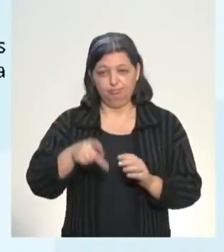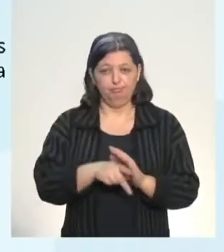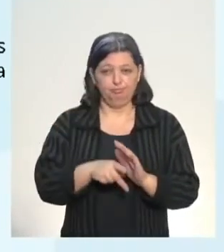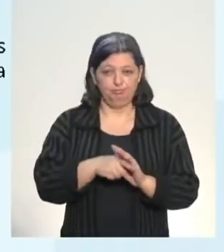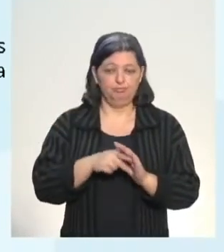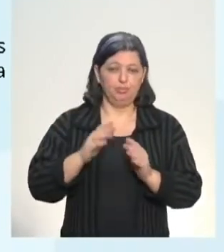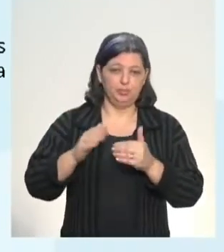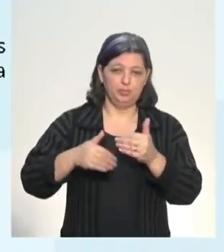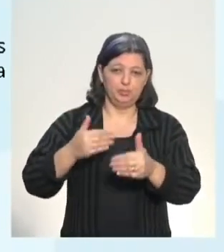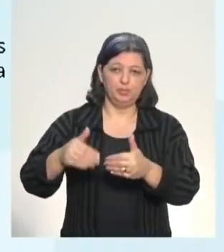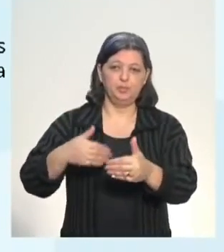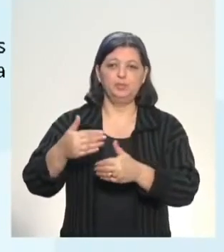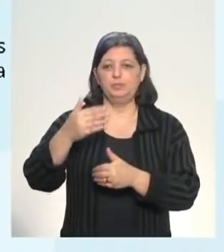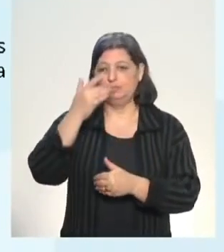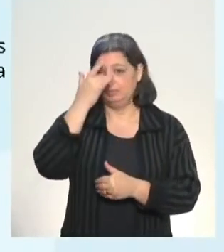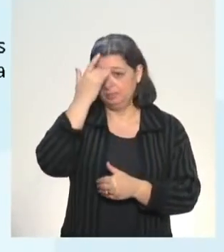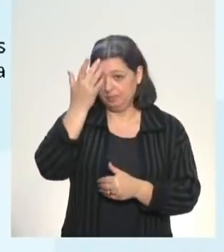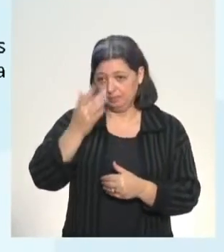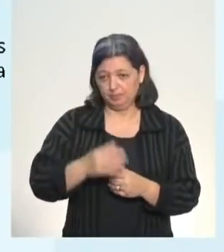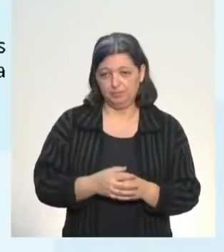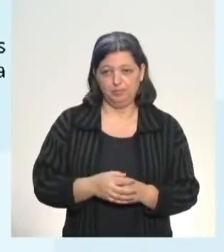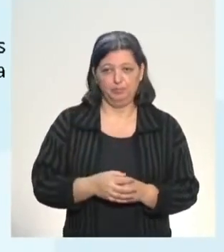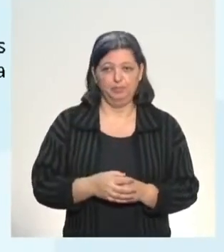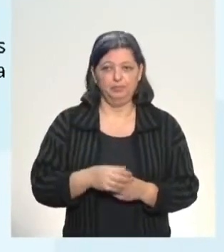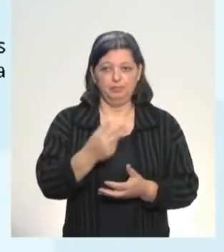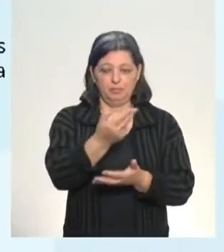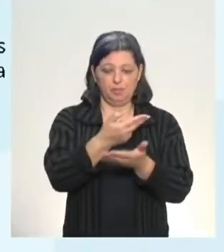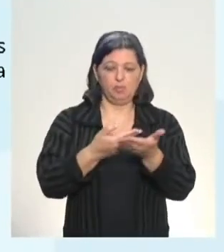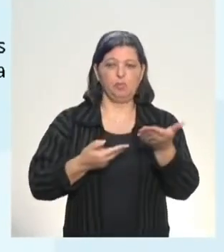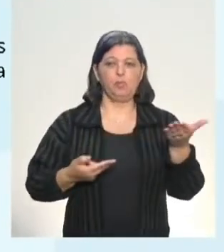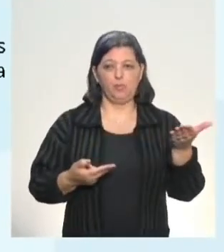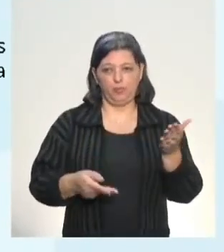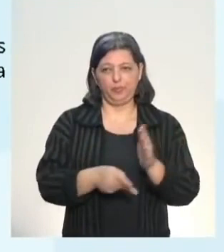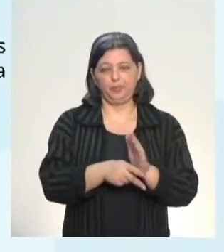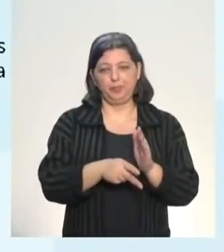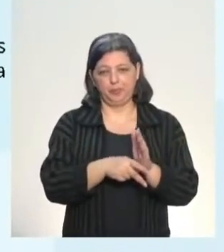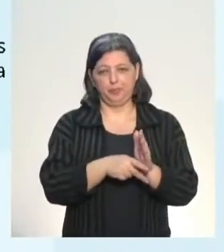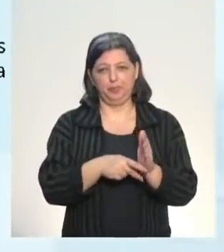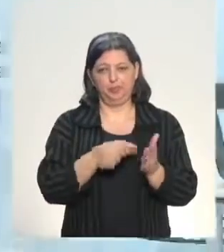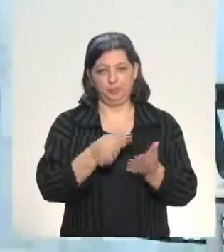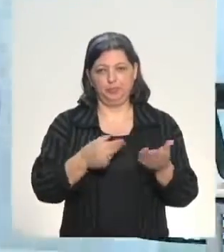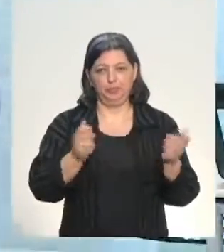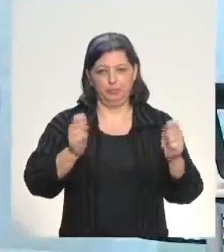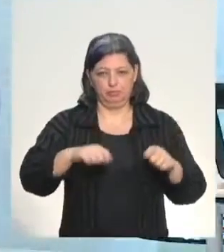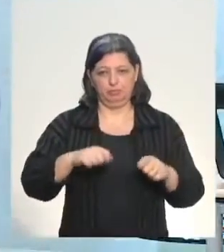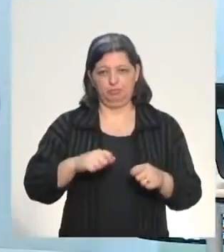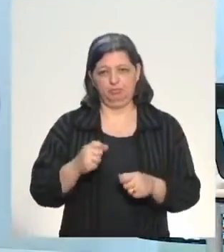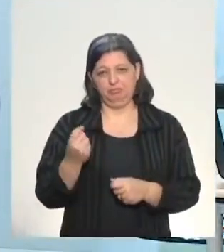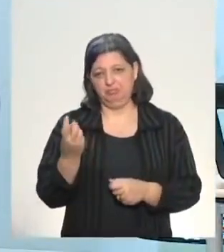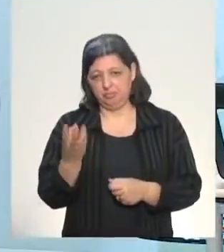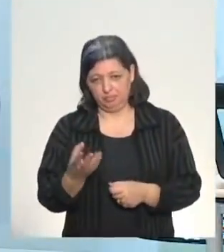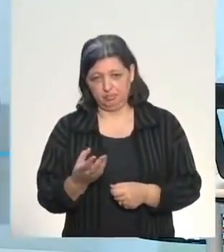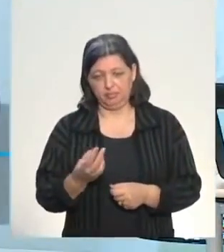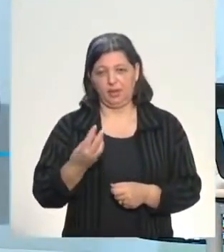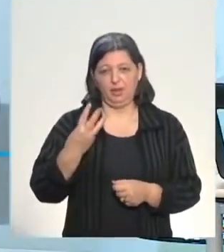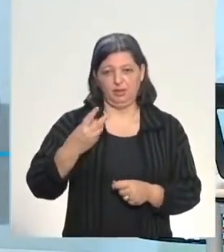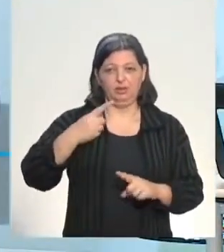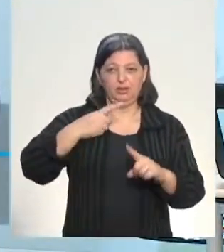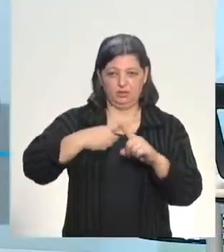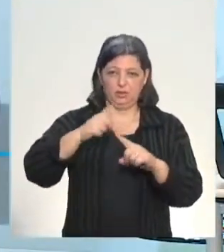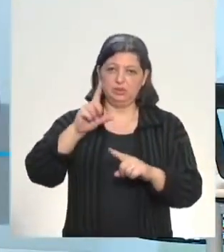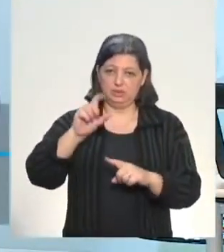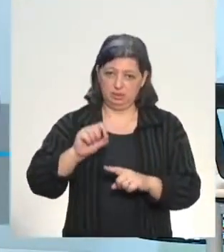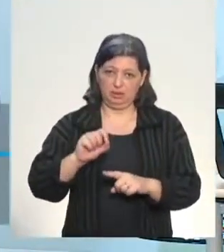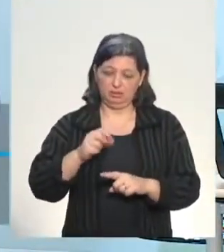isso. Né? Quantas figuras, quantas formas geométricas, né, eu vou ter lá na 10ª figura? Fácil, 3 vezes 10, portanto, eu